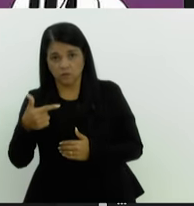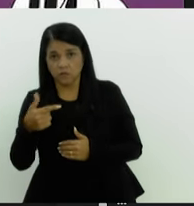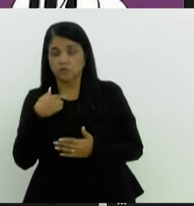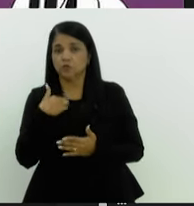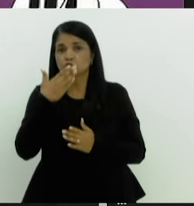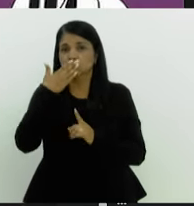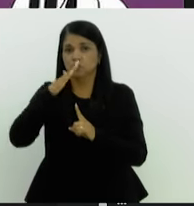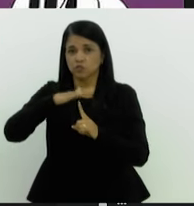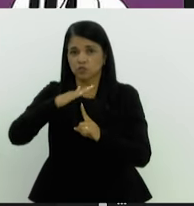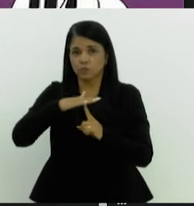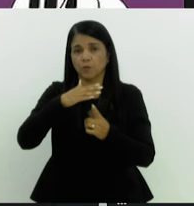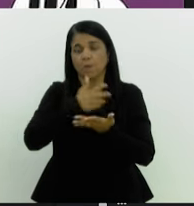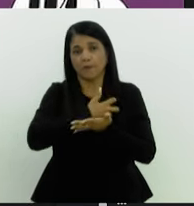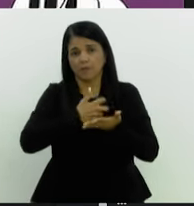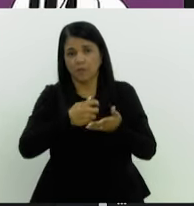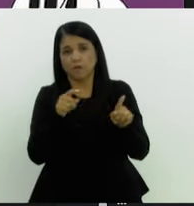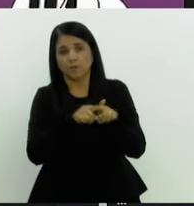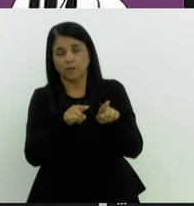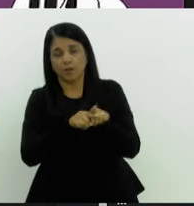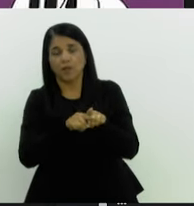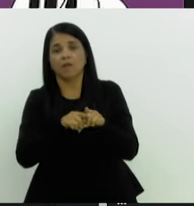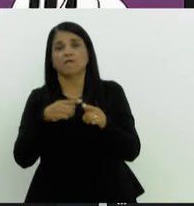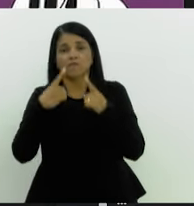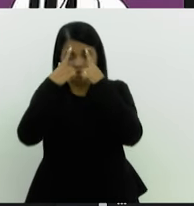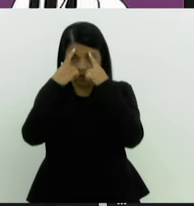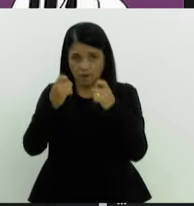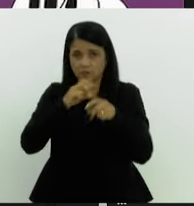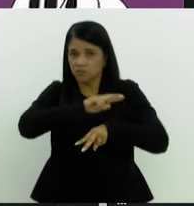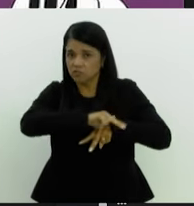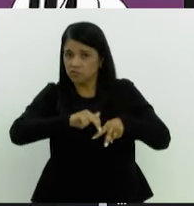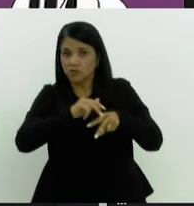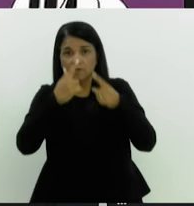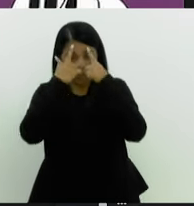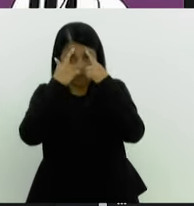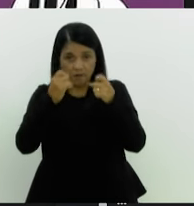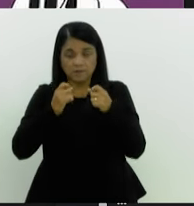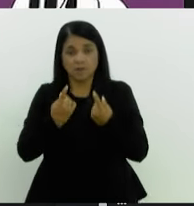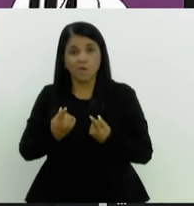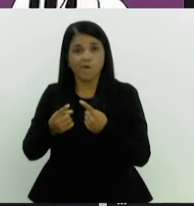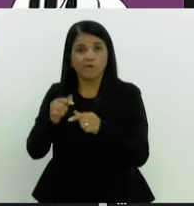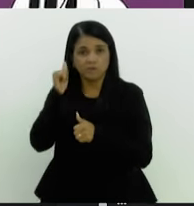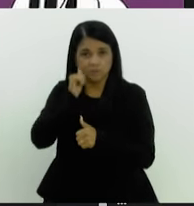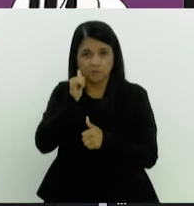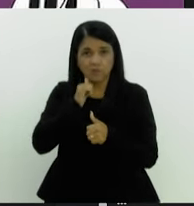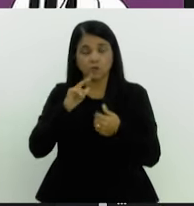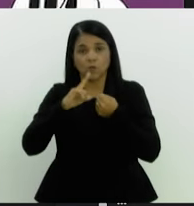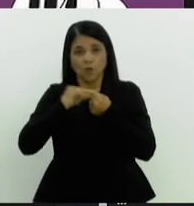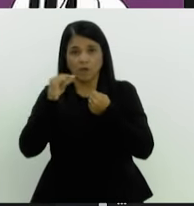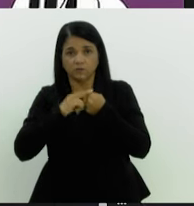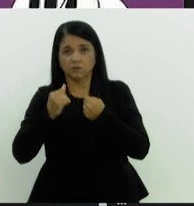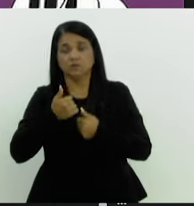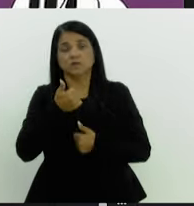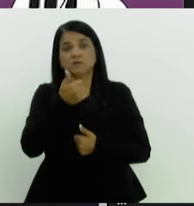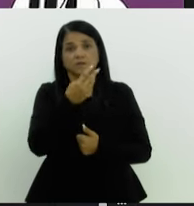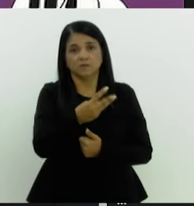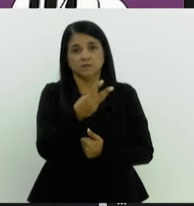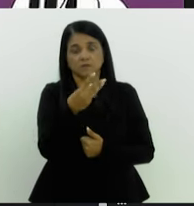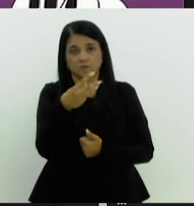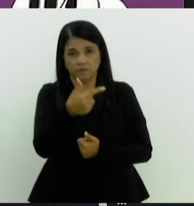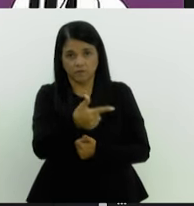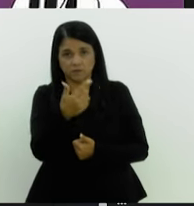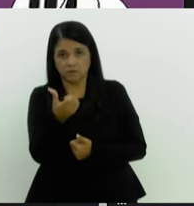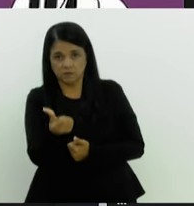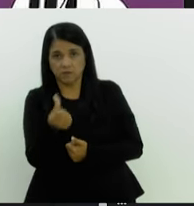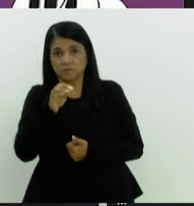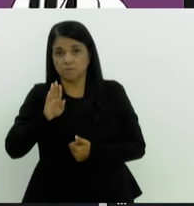que é o crime de violência política de gênero violência política contra mulher que está tratado no artigo 326b do Código